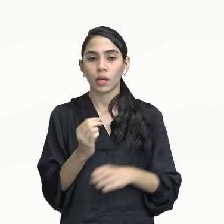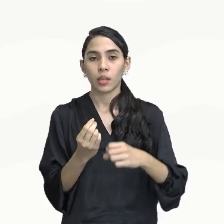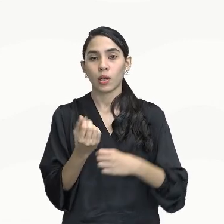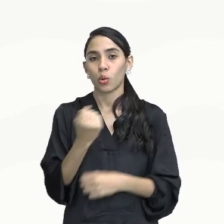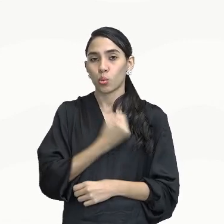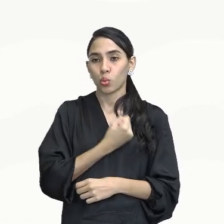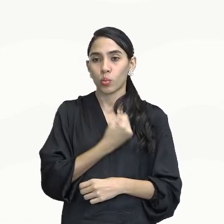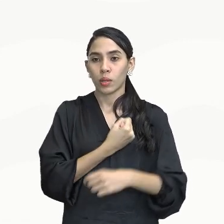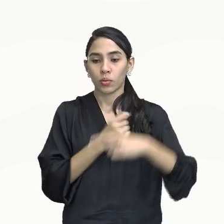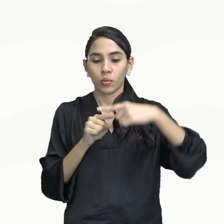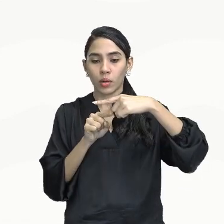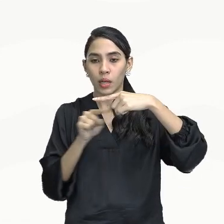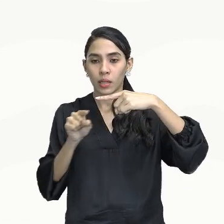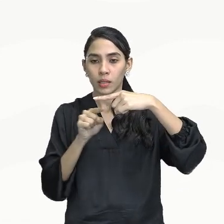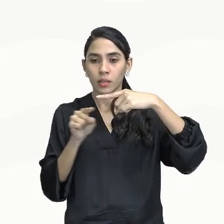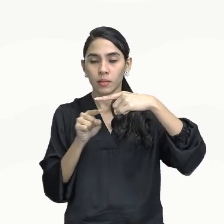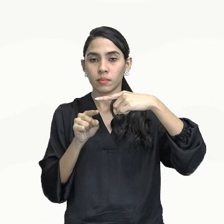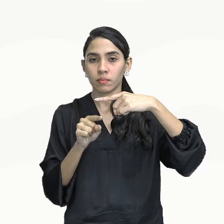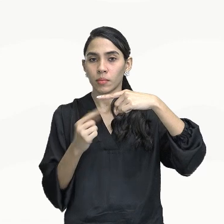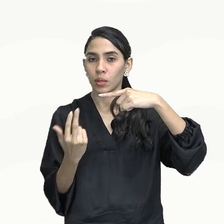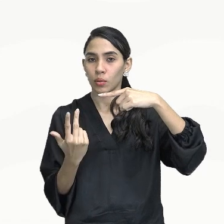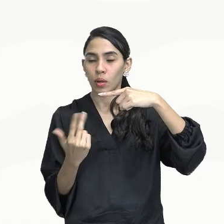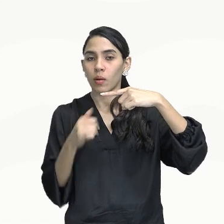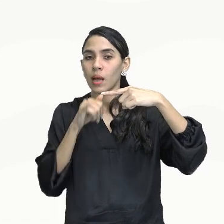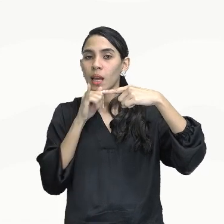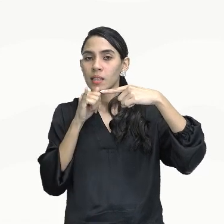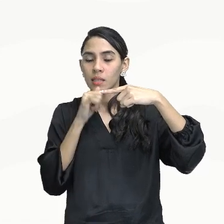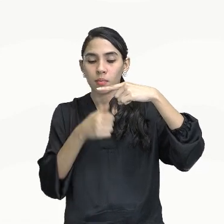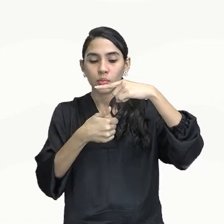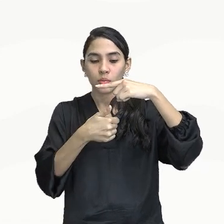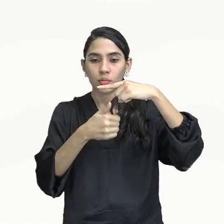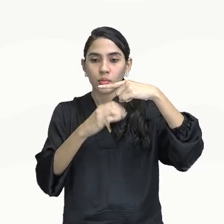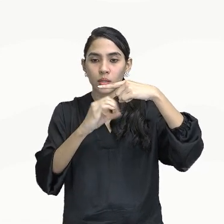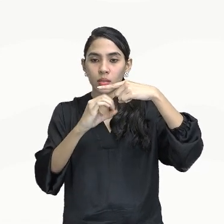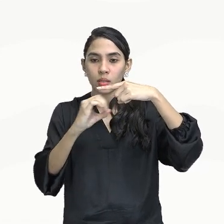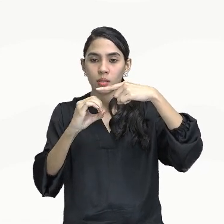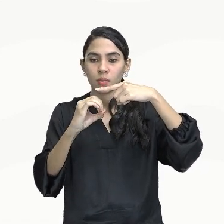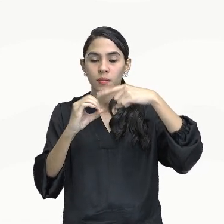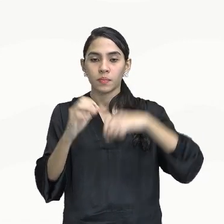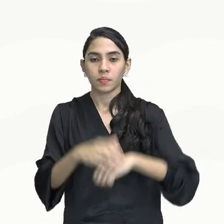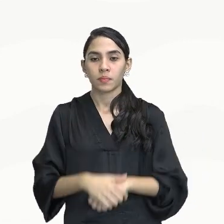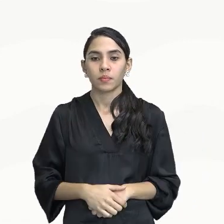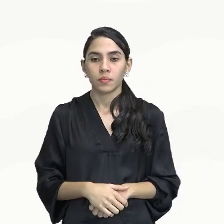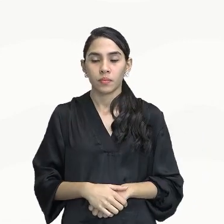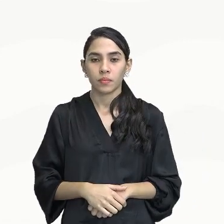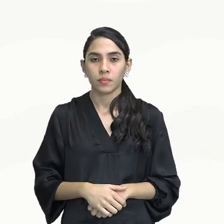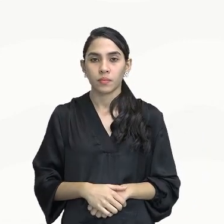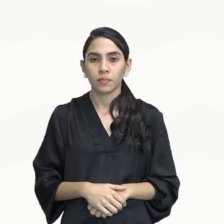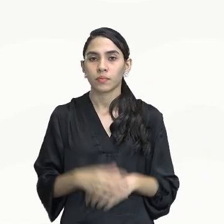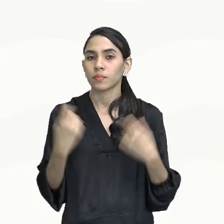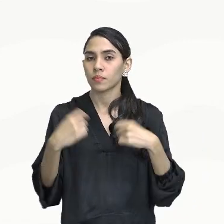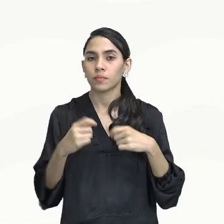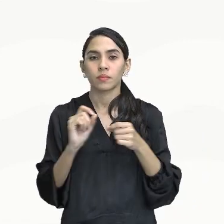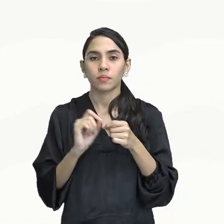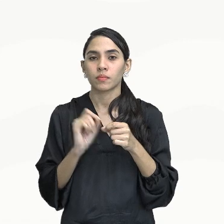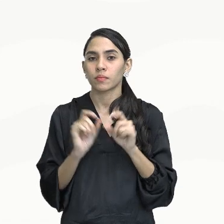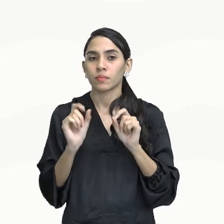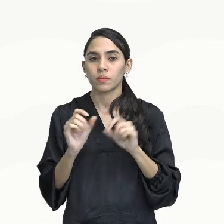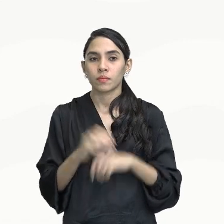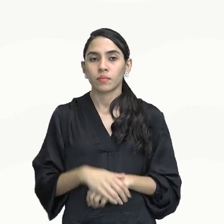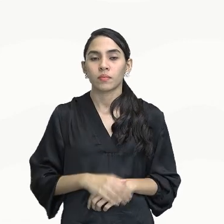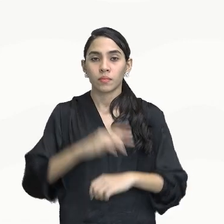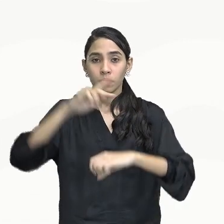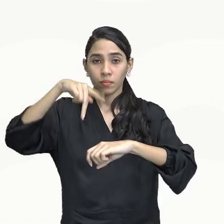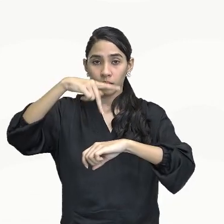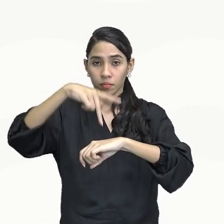Por exemplo, o 100, que a gente vai usar bastante aqui. Então, o que a gente precisa fazer? No